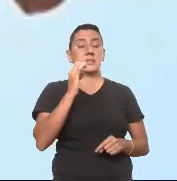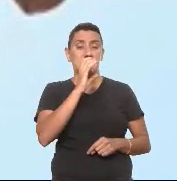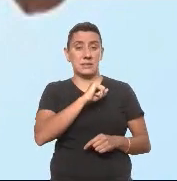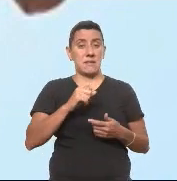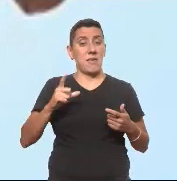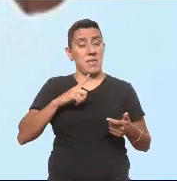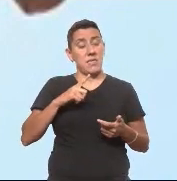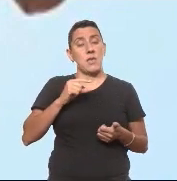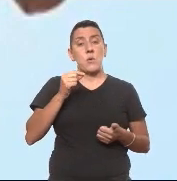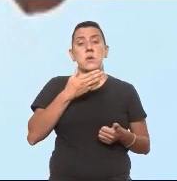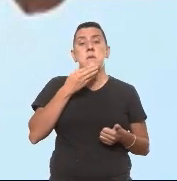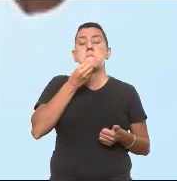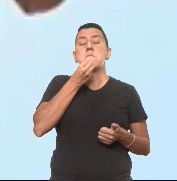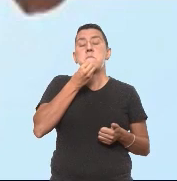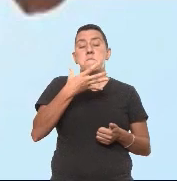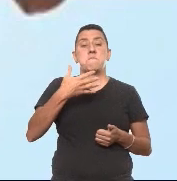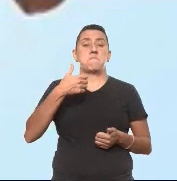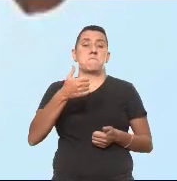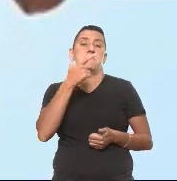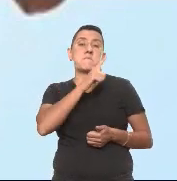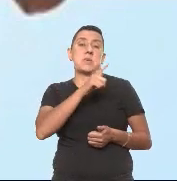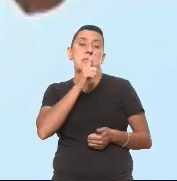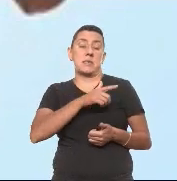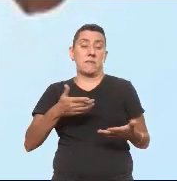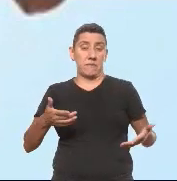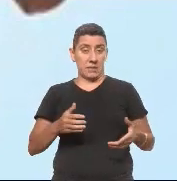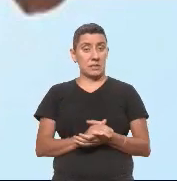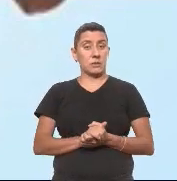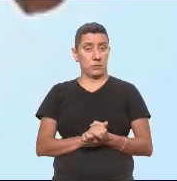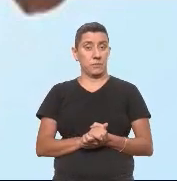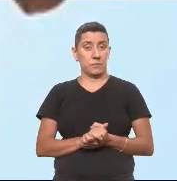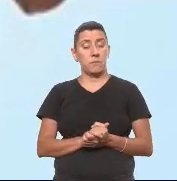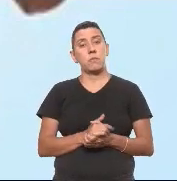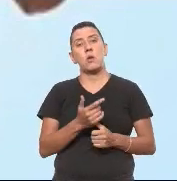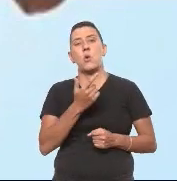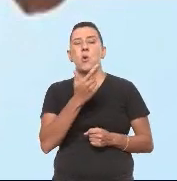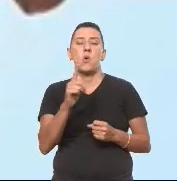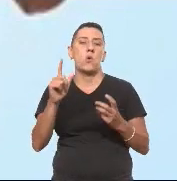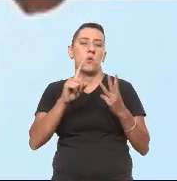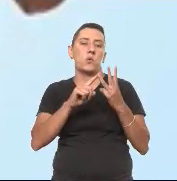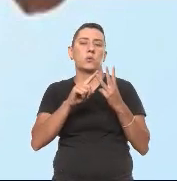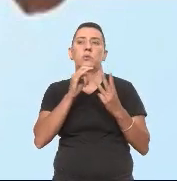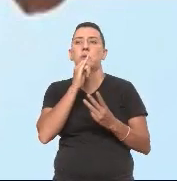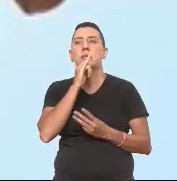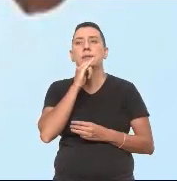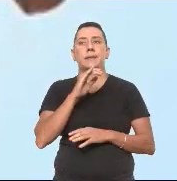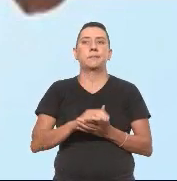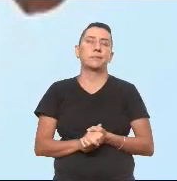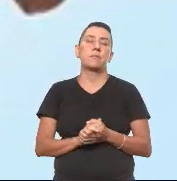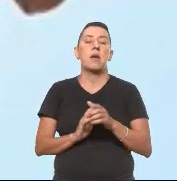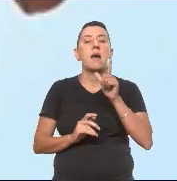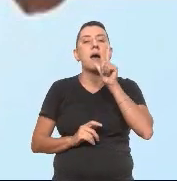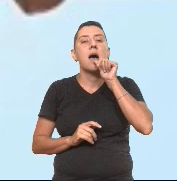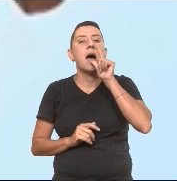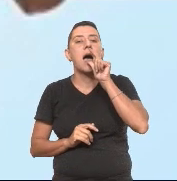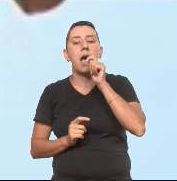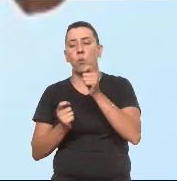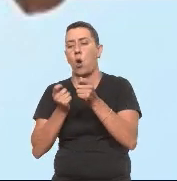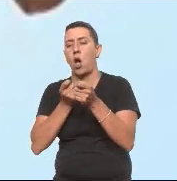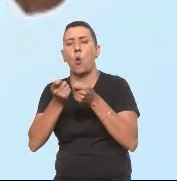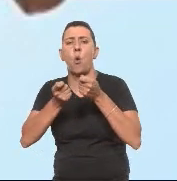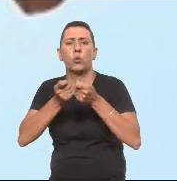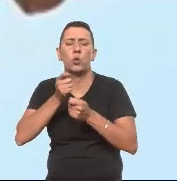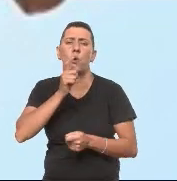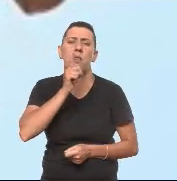grandes benefícios também é um outro exemplo é o monitoramento das águas aqui eu tô mostrando na fonte né Então imagina